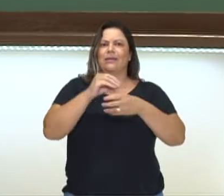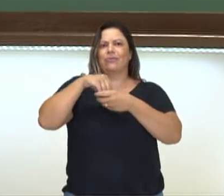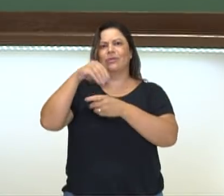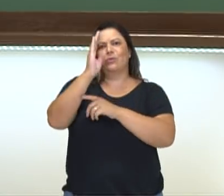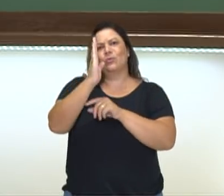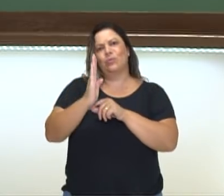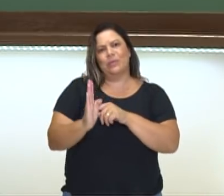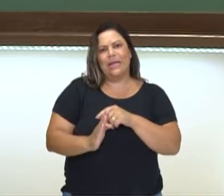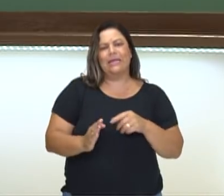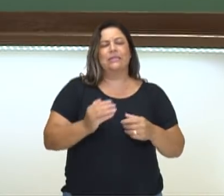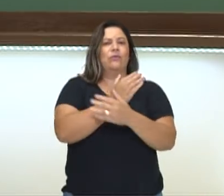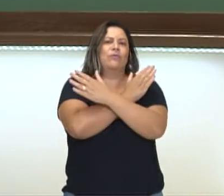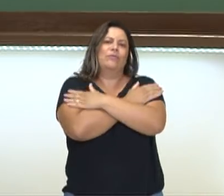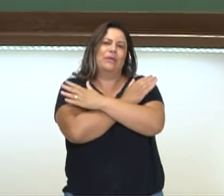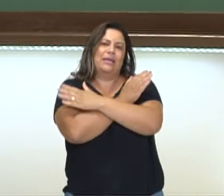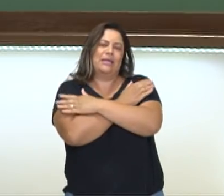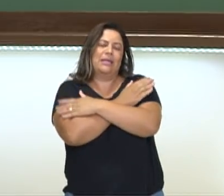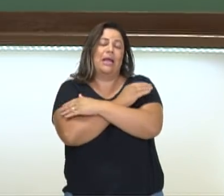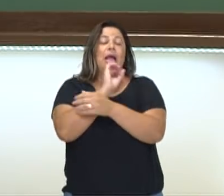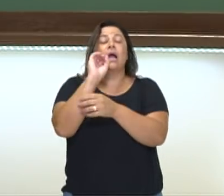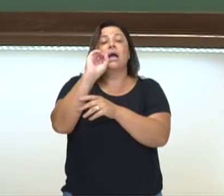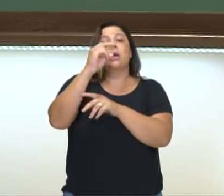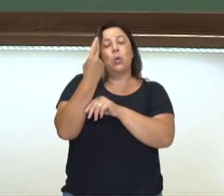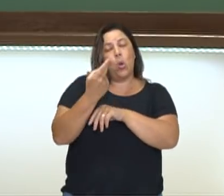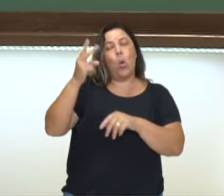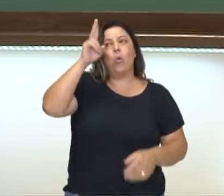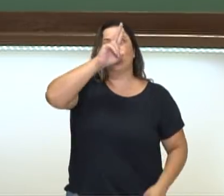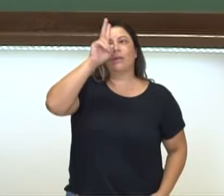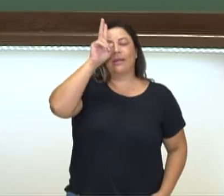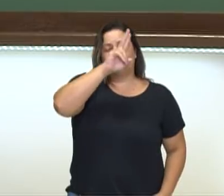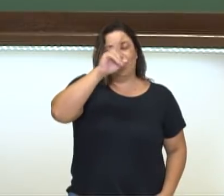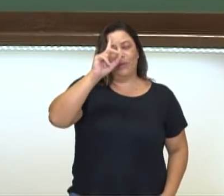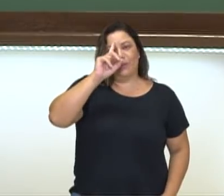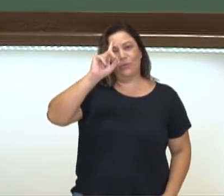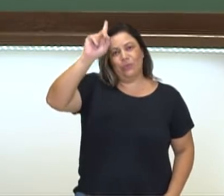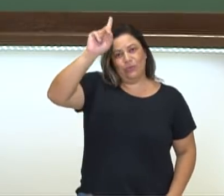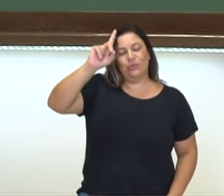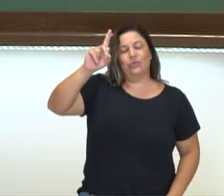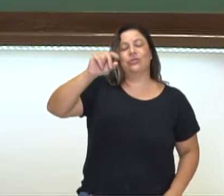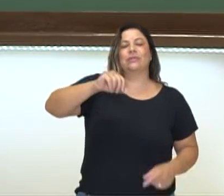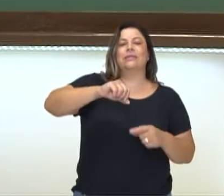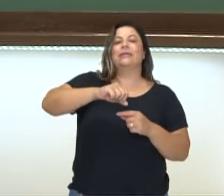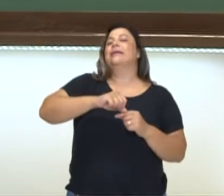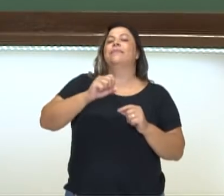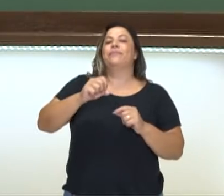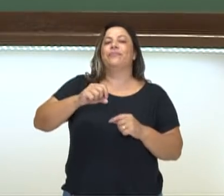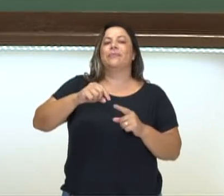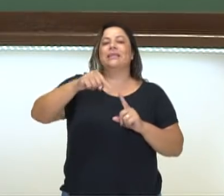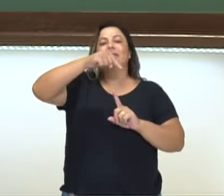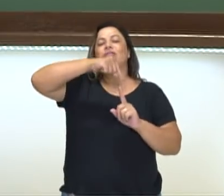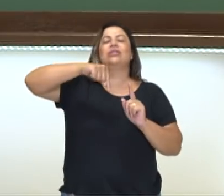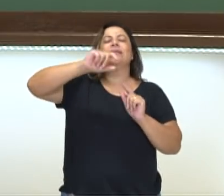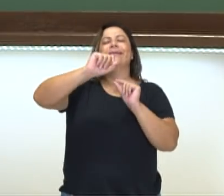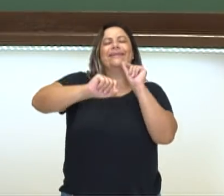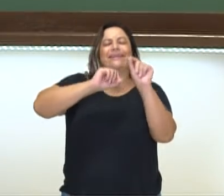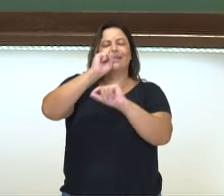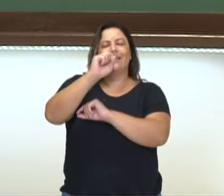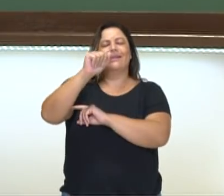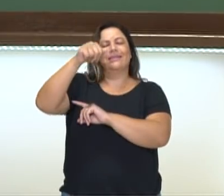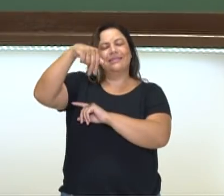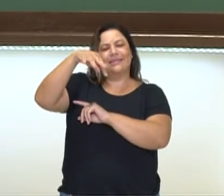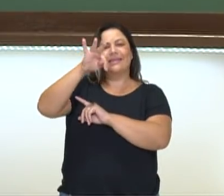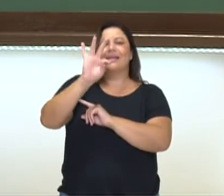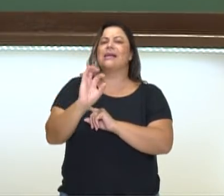ou apenas lembradas como dia de santos e santas, dias e momentos importantes da nossa cultura que